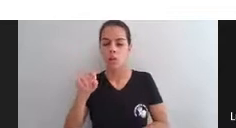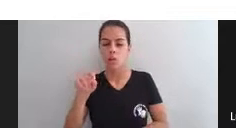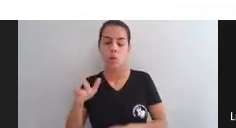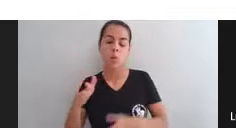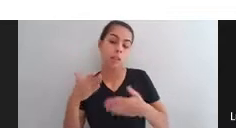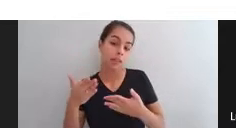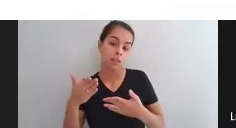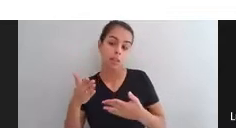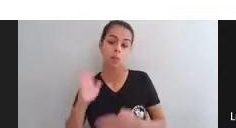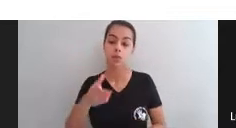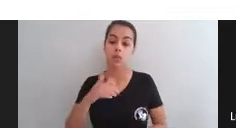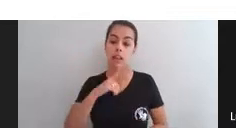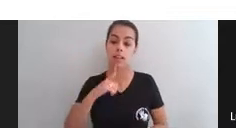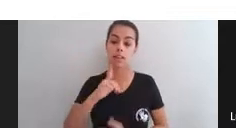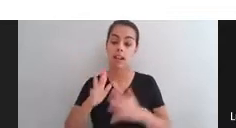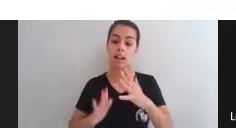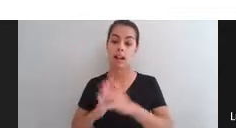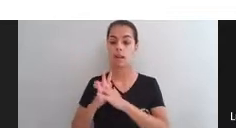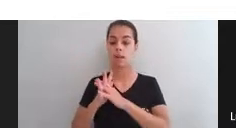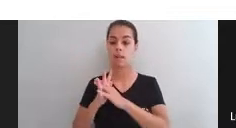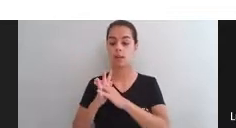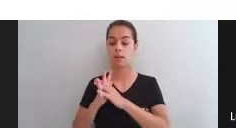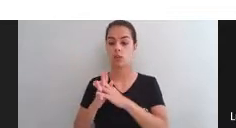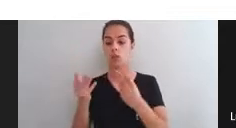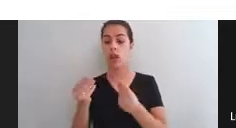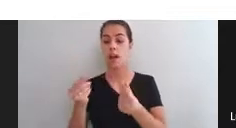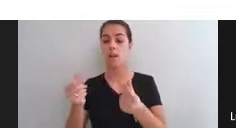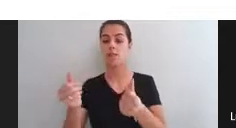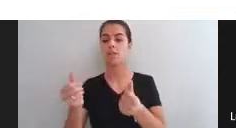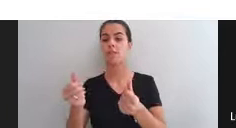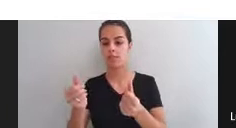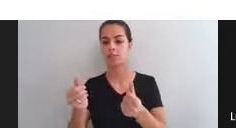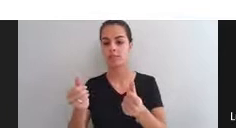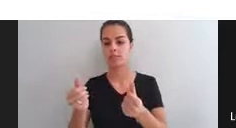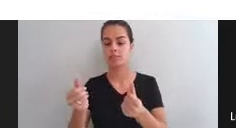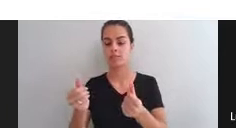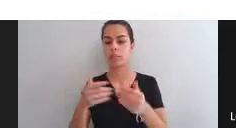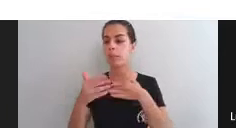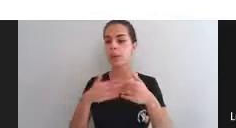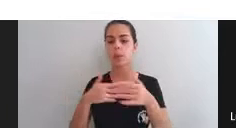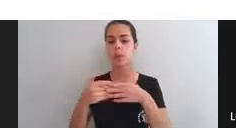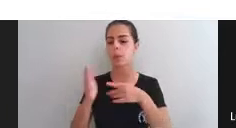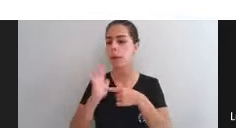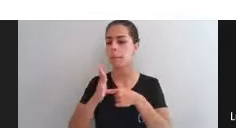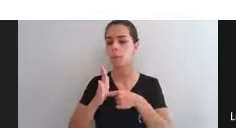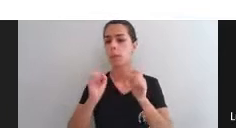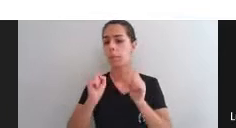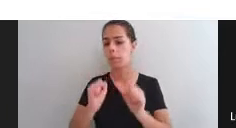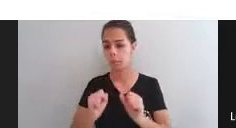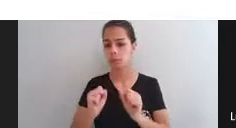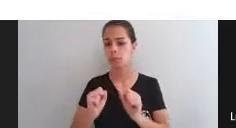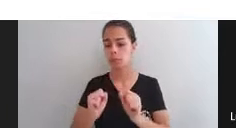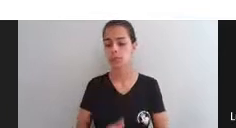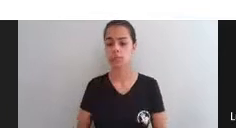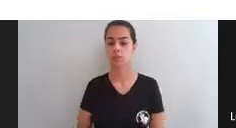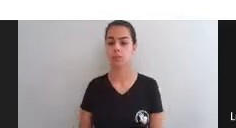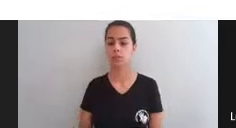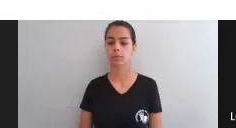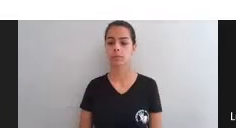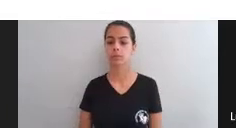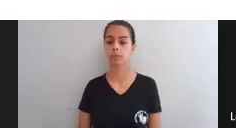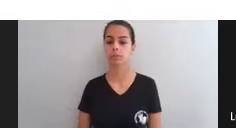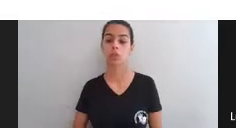então a gente já tem um limite superior de eficiência que qualquer motor pode ter. E ele